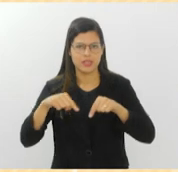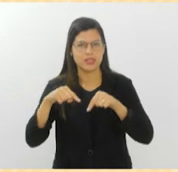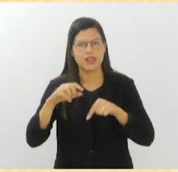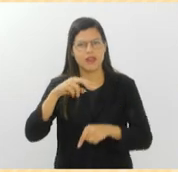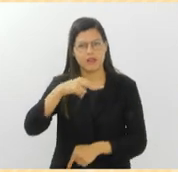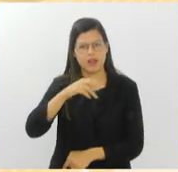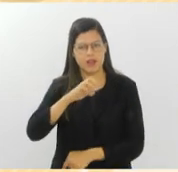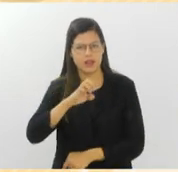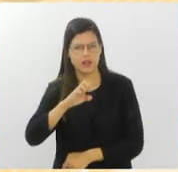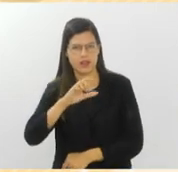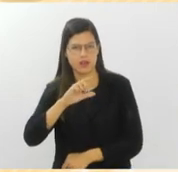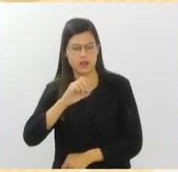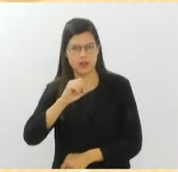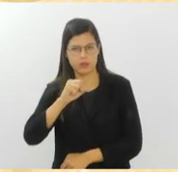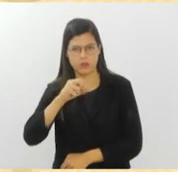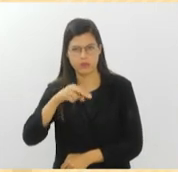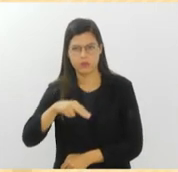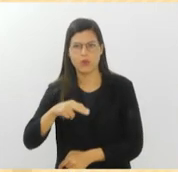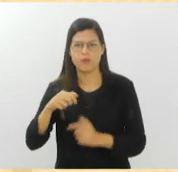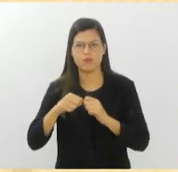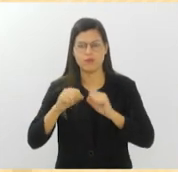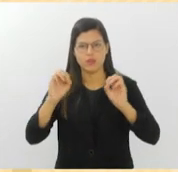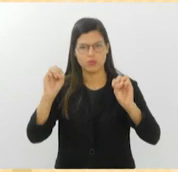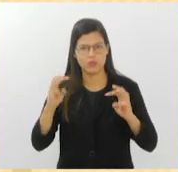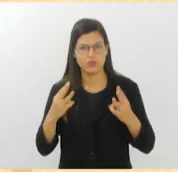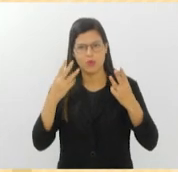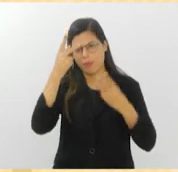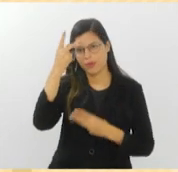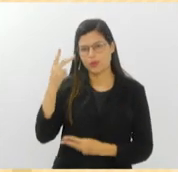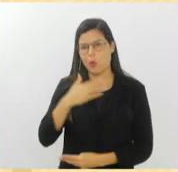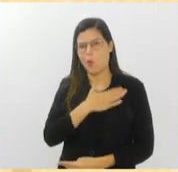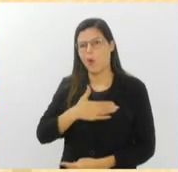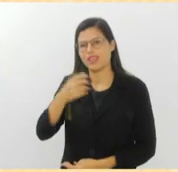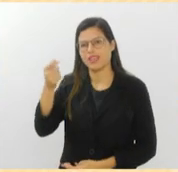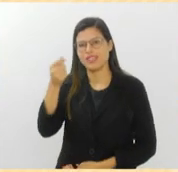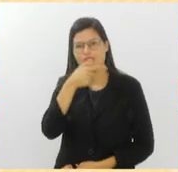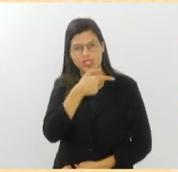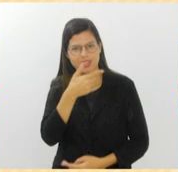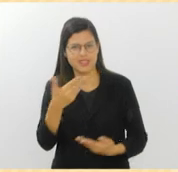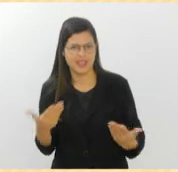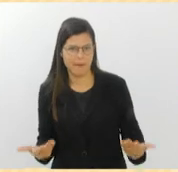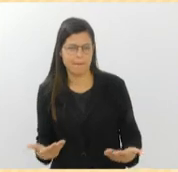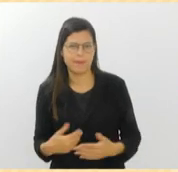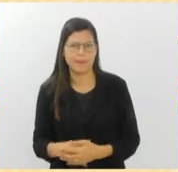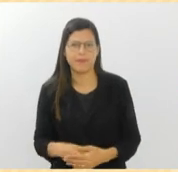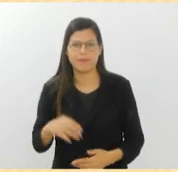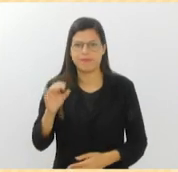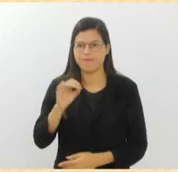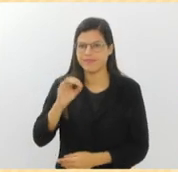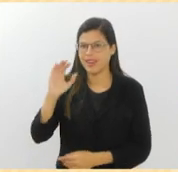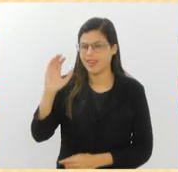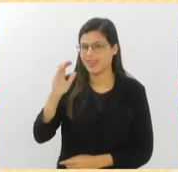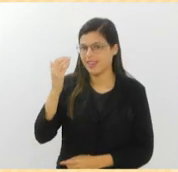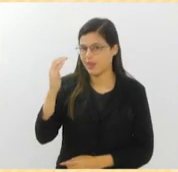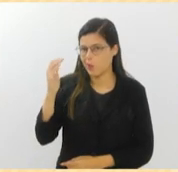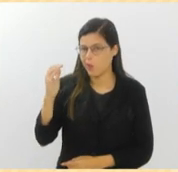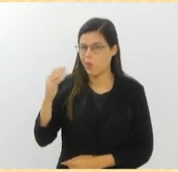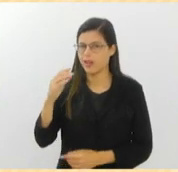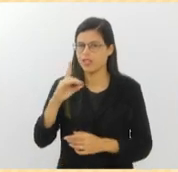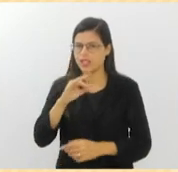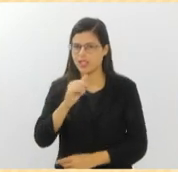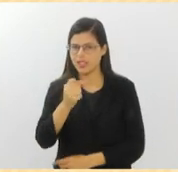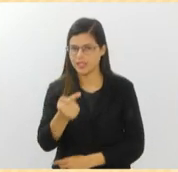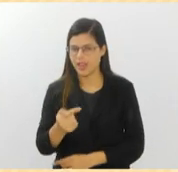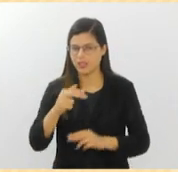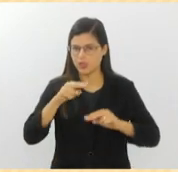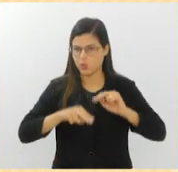o ator faz um show para quem gosta de um bom espetáculo de stand-up. Alô, alô, Niterói! 7 de junho eu vou